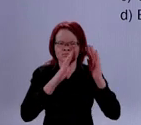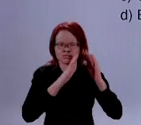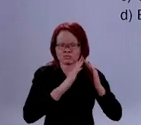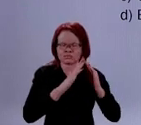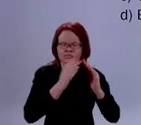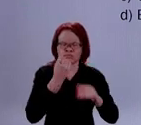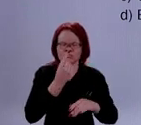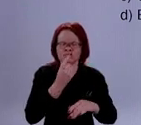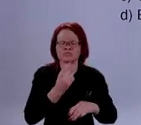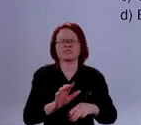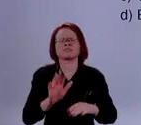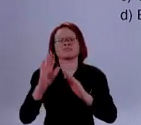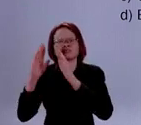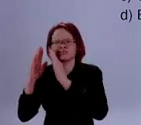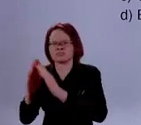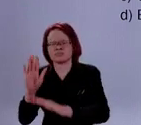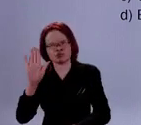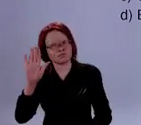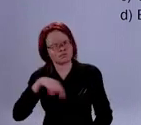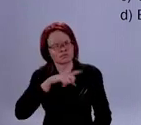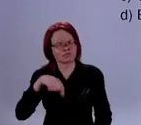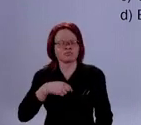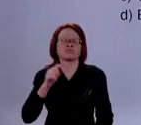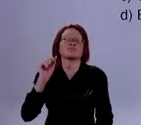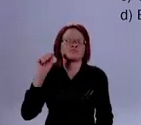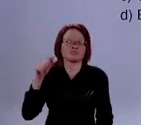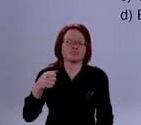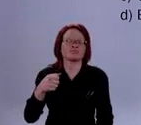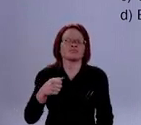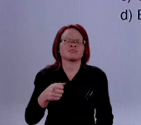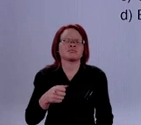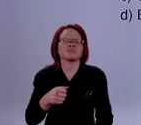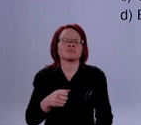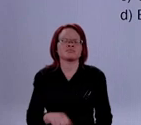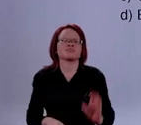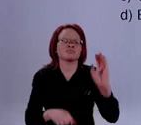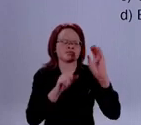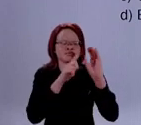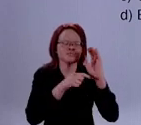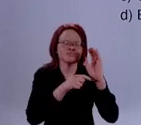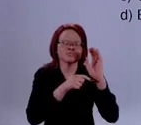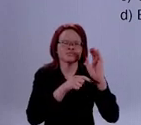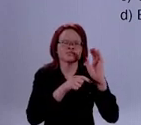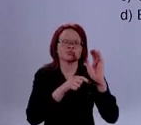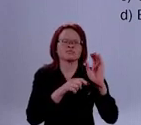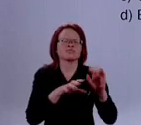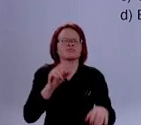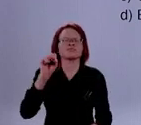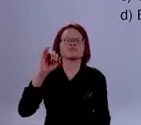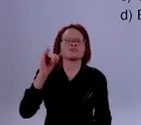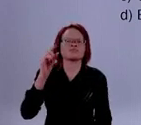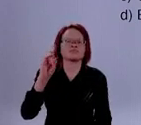temos uma casa a casa é Nossa correto Aline assim